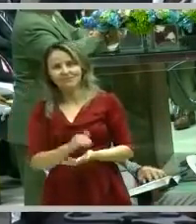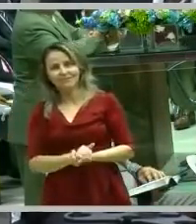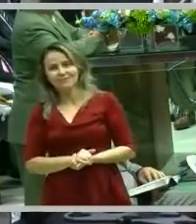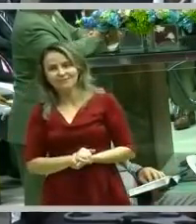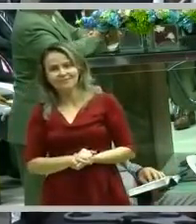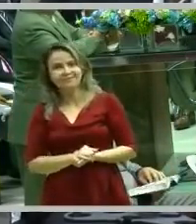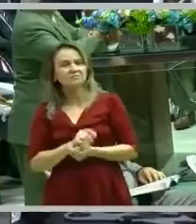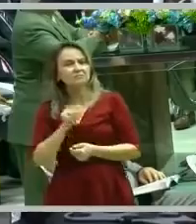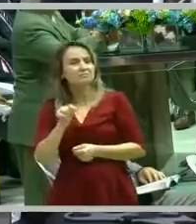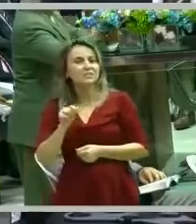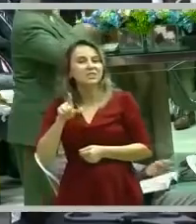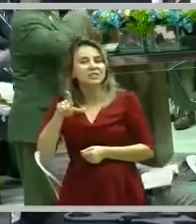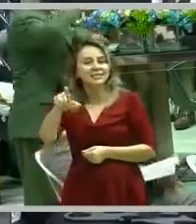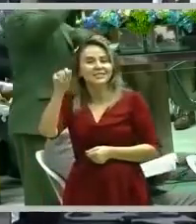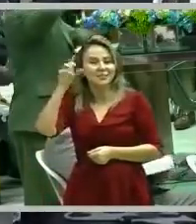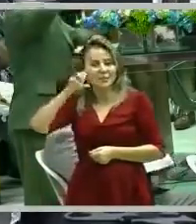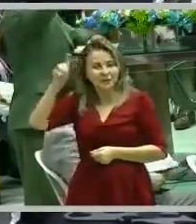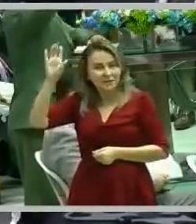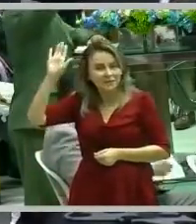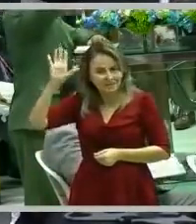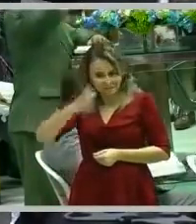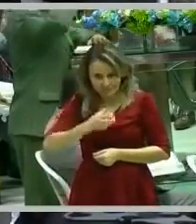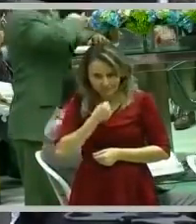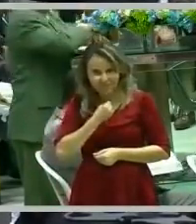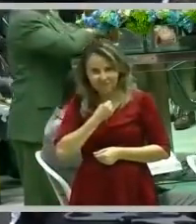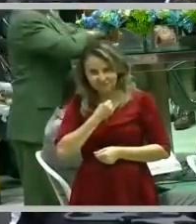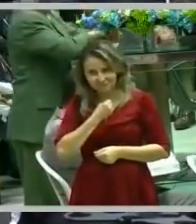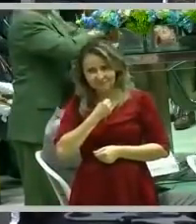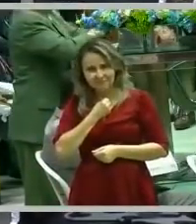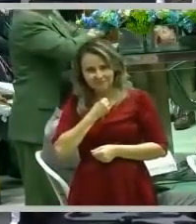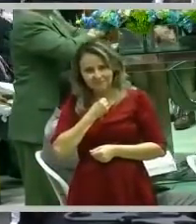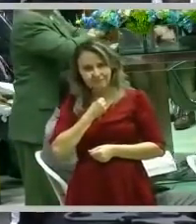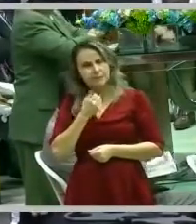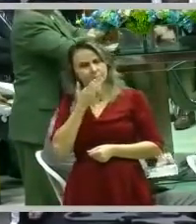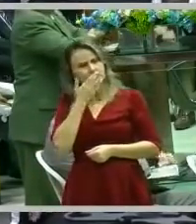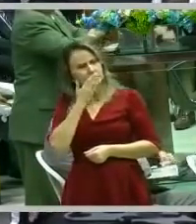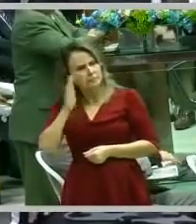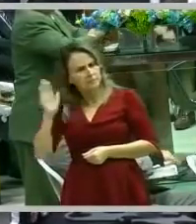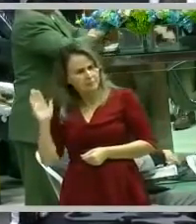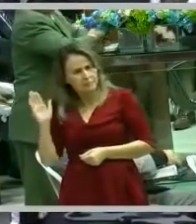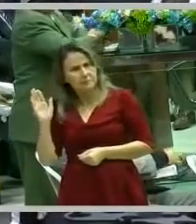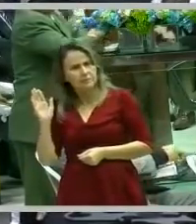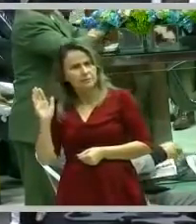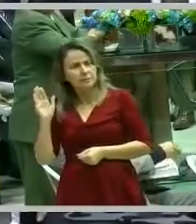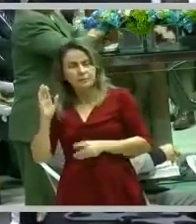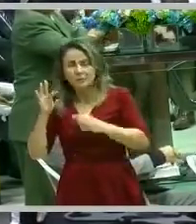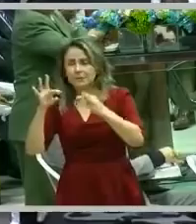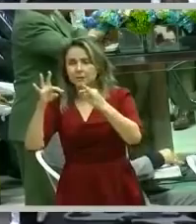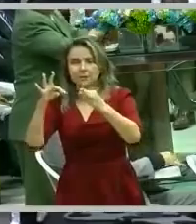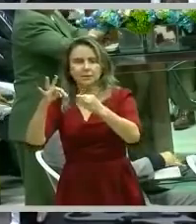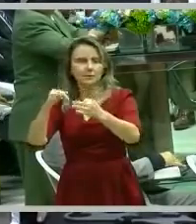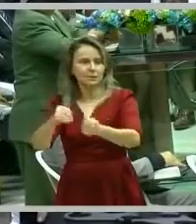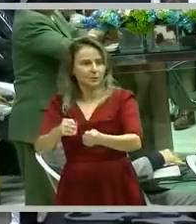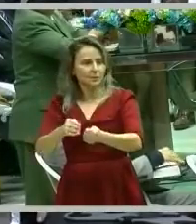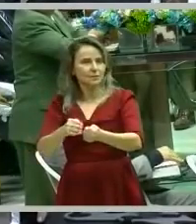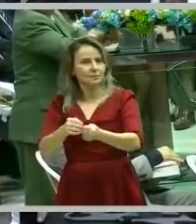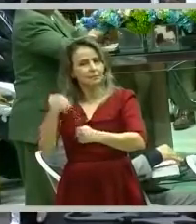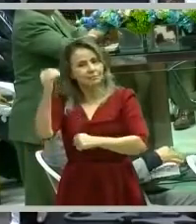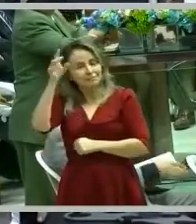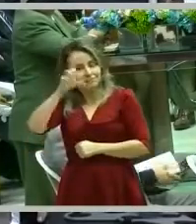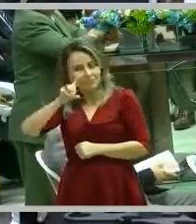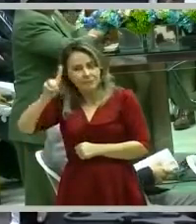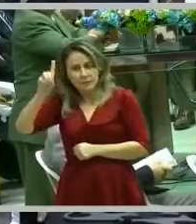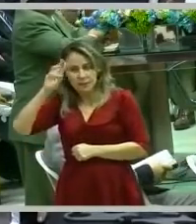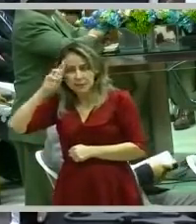Aleluia. Quem foi chamado por Deus para ser salvo? Quem foi chamado? Pois essa promessa é para tantos quantos Deus